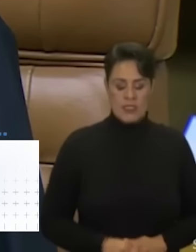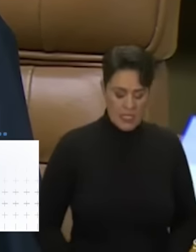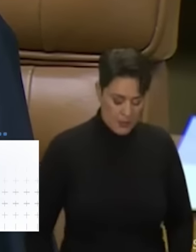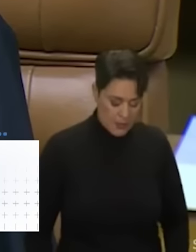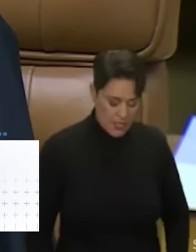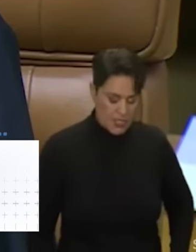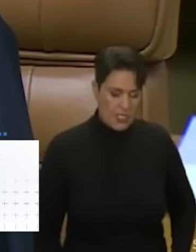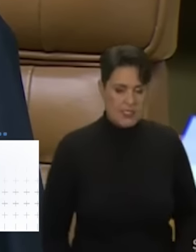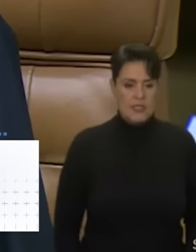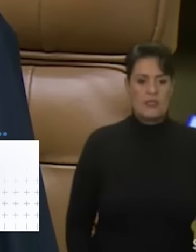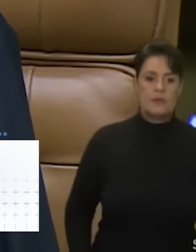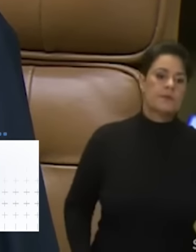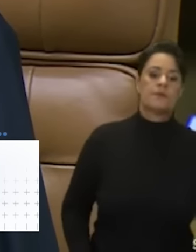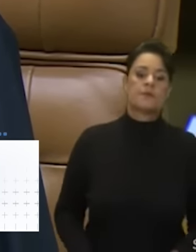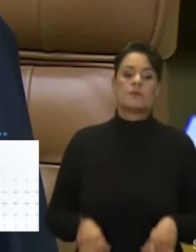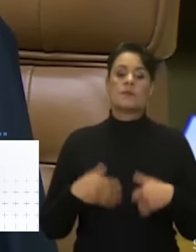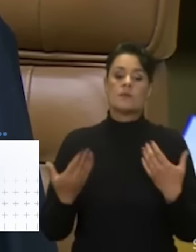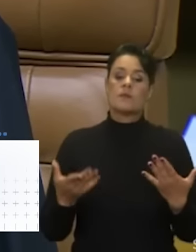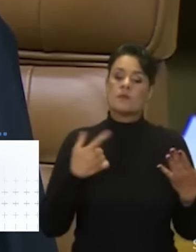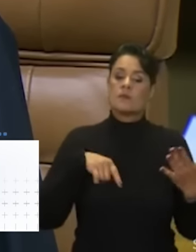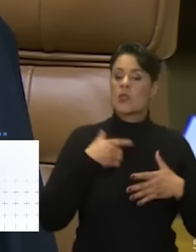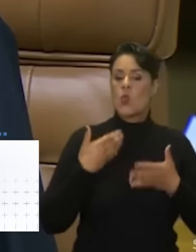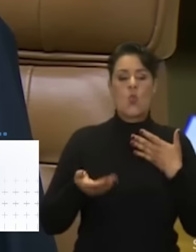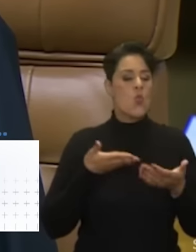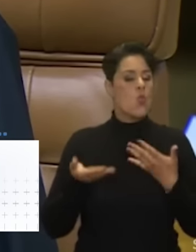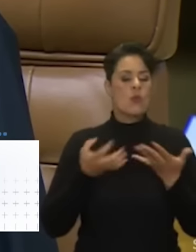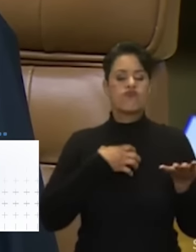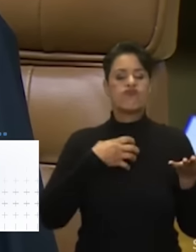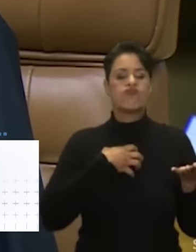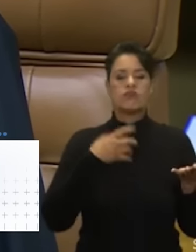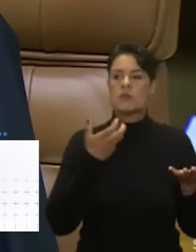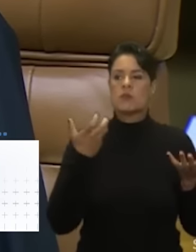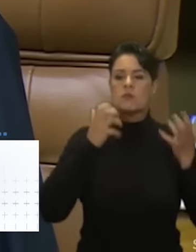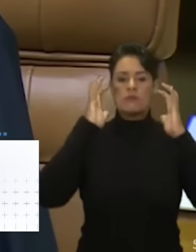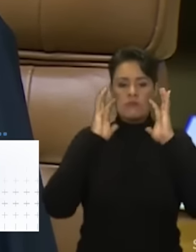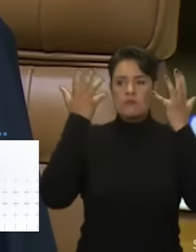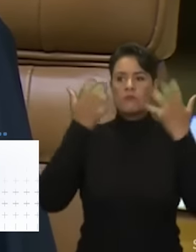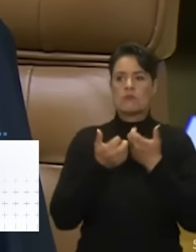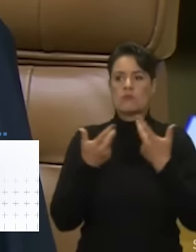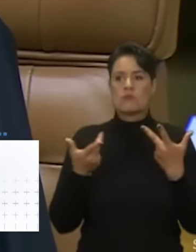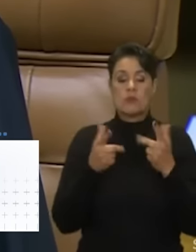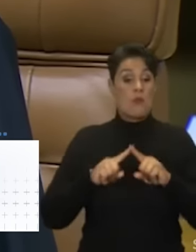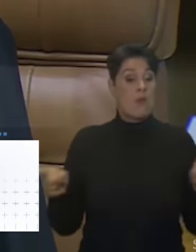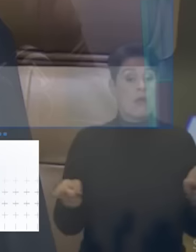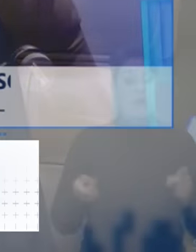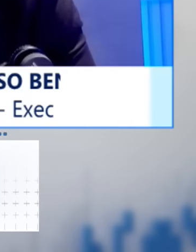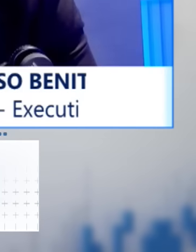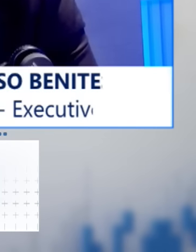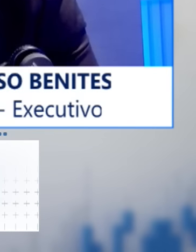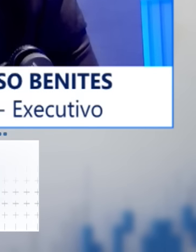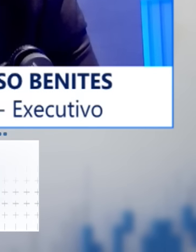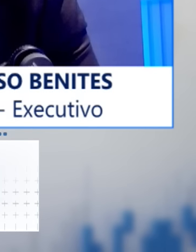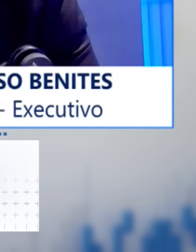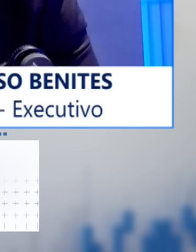angulares da nossa democracia e qualquer tentativa deliberada e infundada de intimidar ou